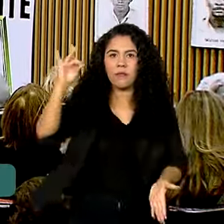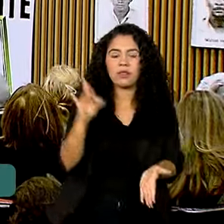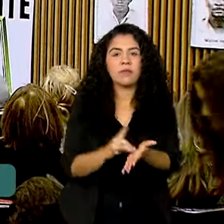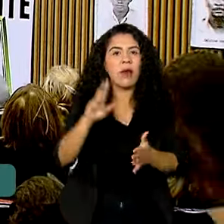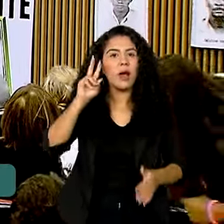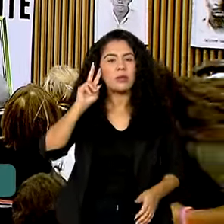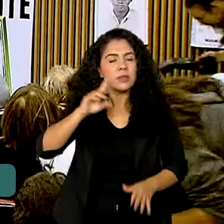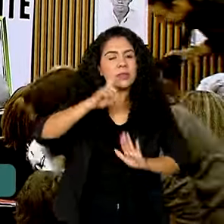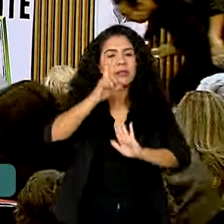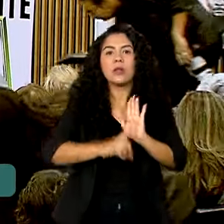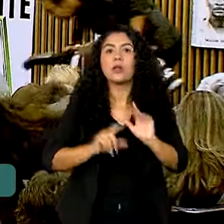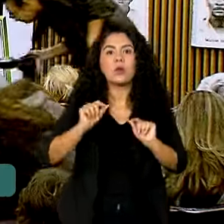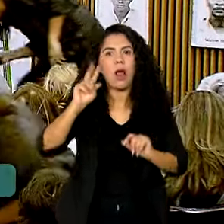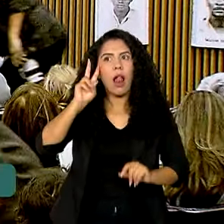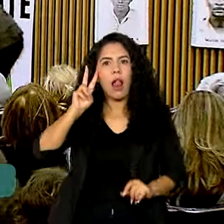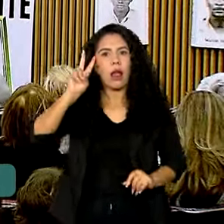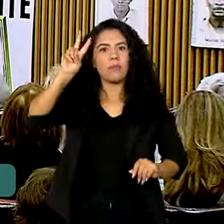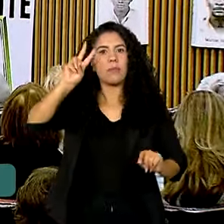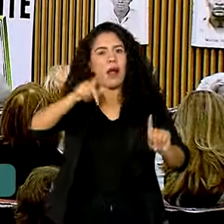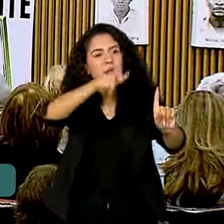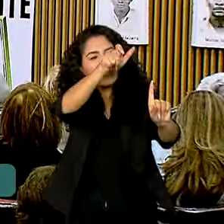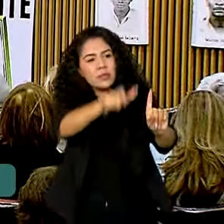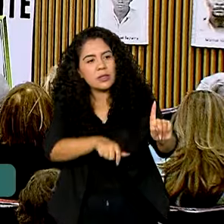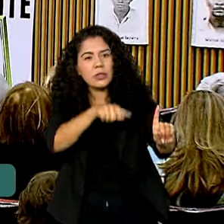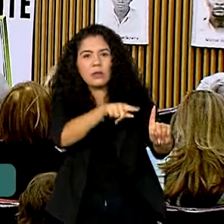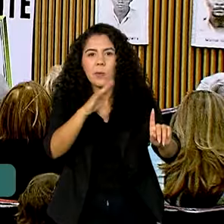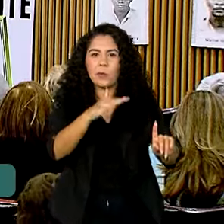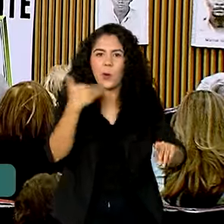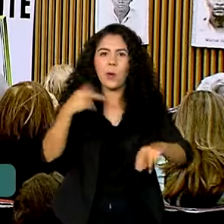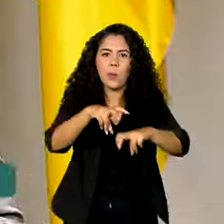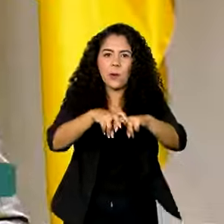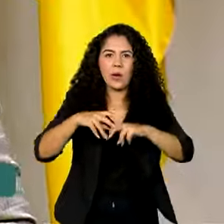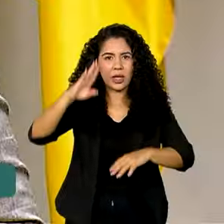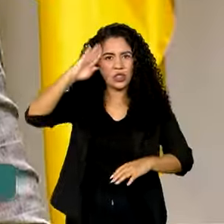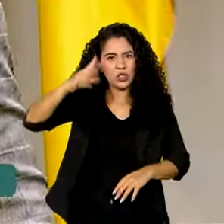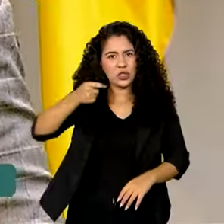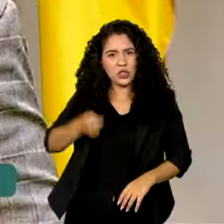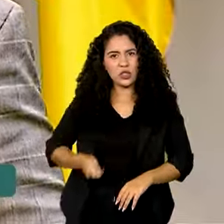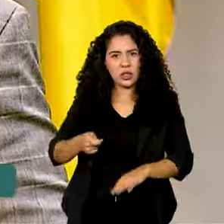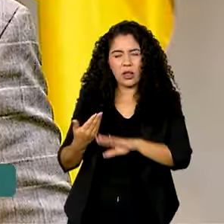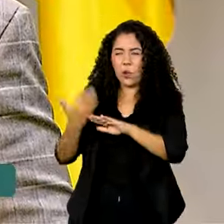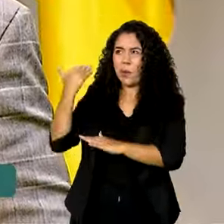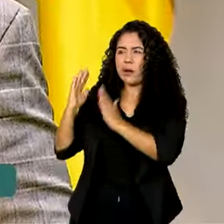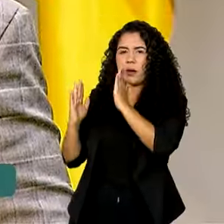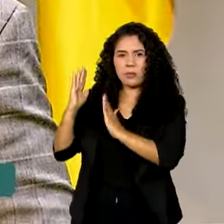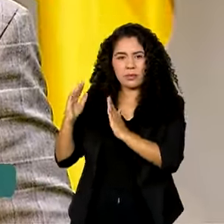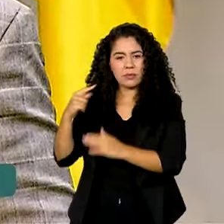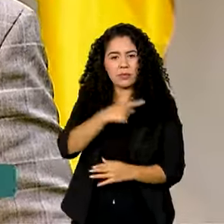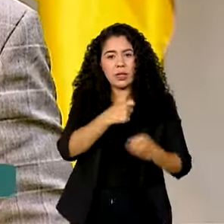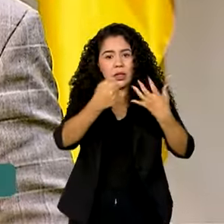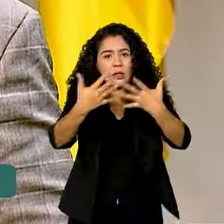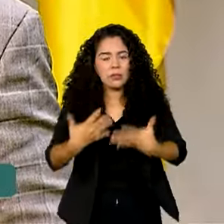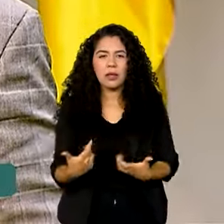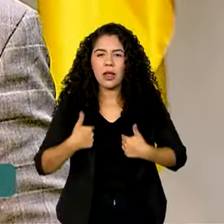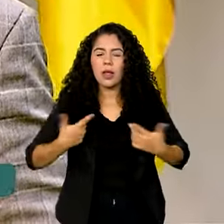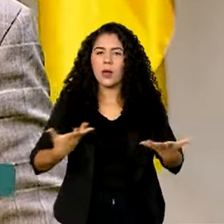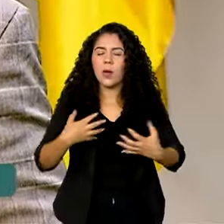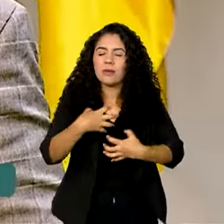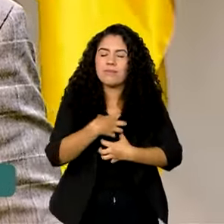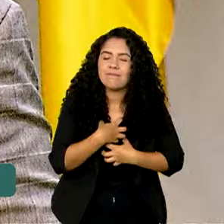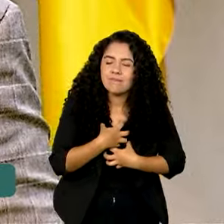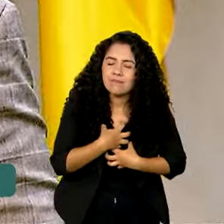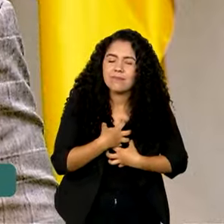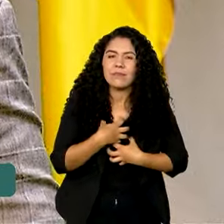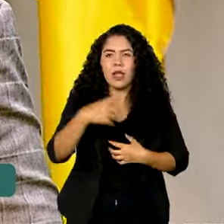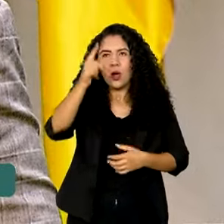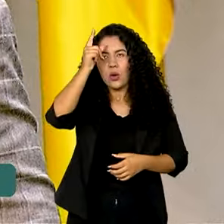e à verdade histórica de quem foi morto pela ditadura. Eu me consolo sabendo que hoje, meus amigos, minhas amigas,